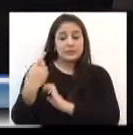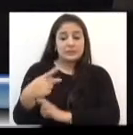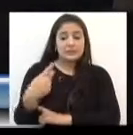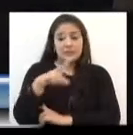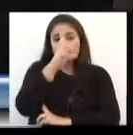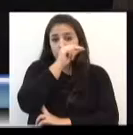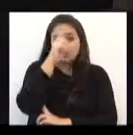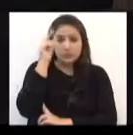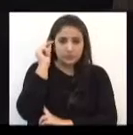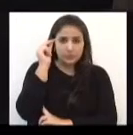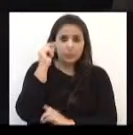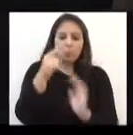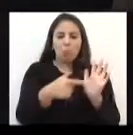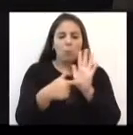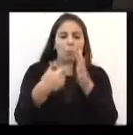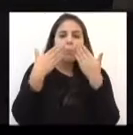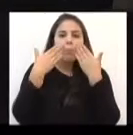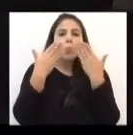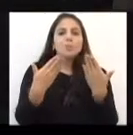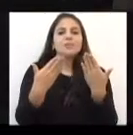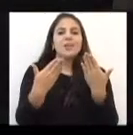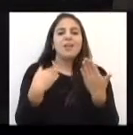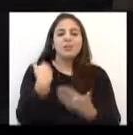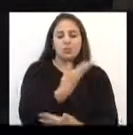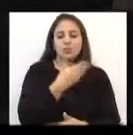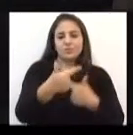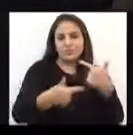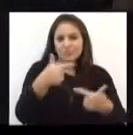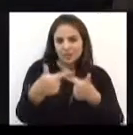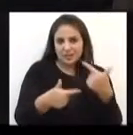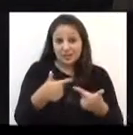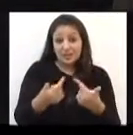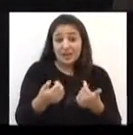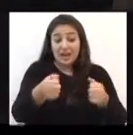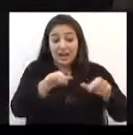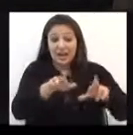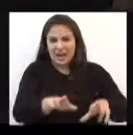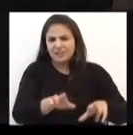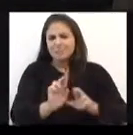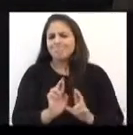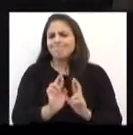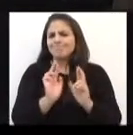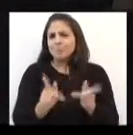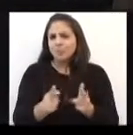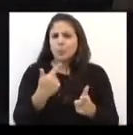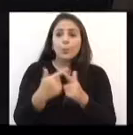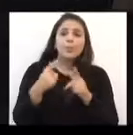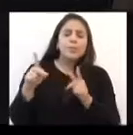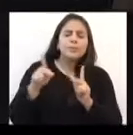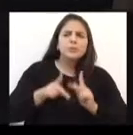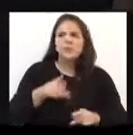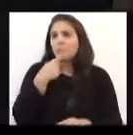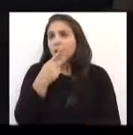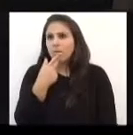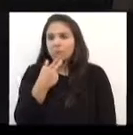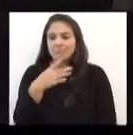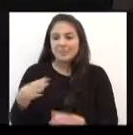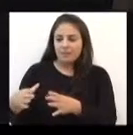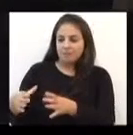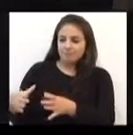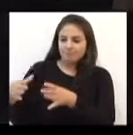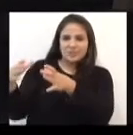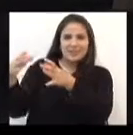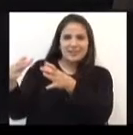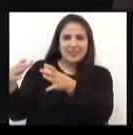município, mostrar o que é o trabalho. A nossa área é uma área um pouco diferenciada, porque o pessoal fala extintor de incêndio.